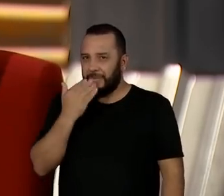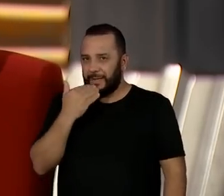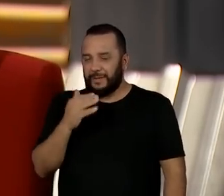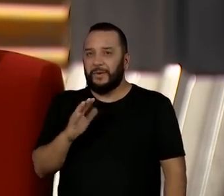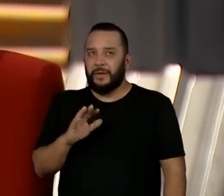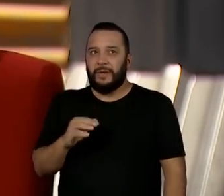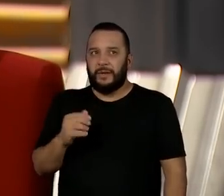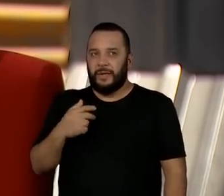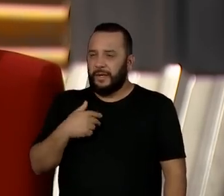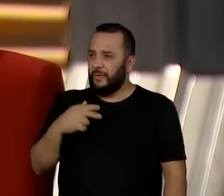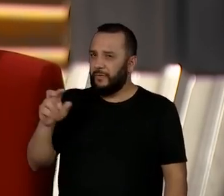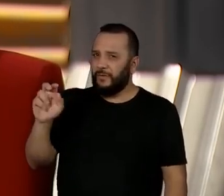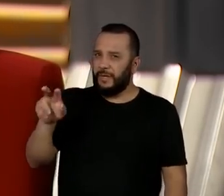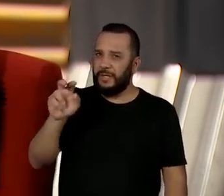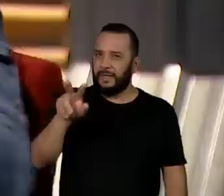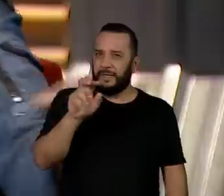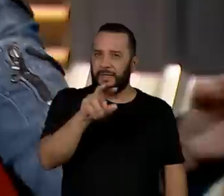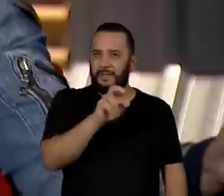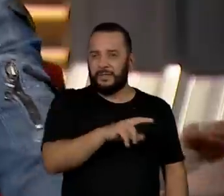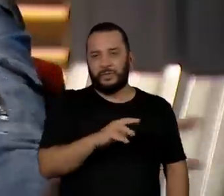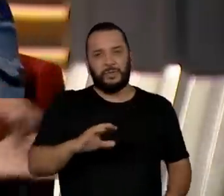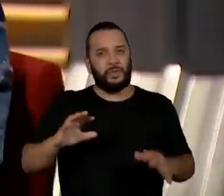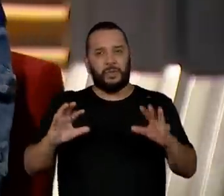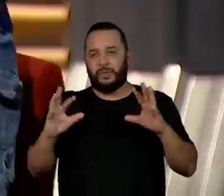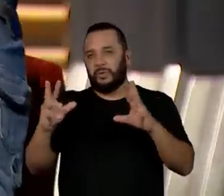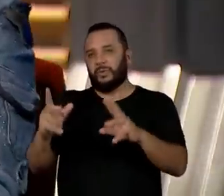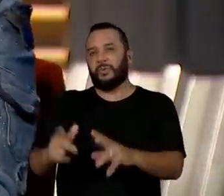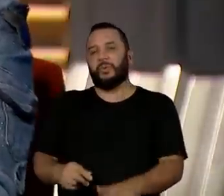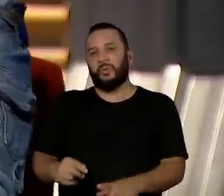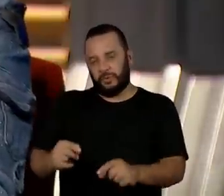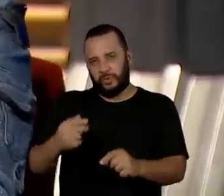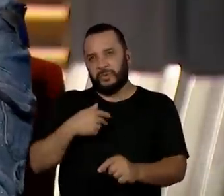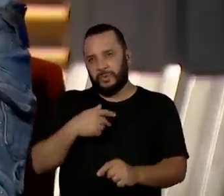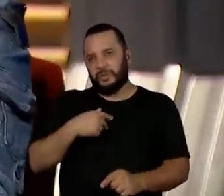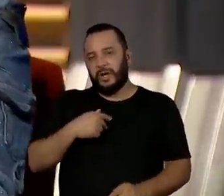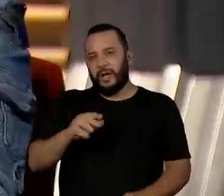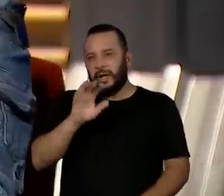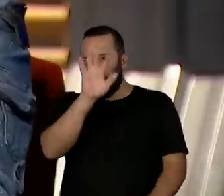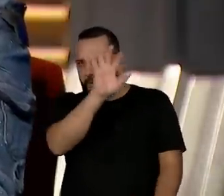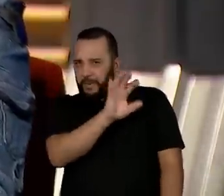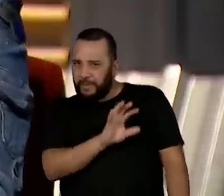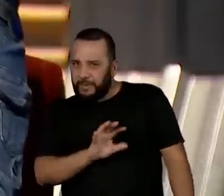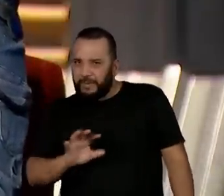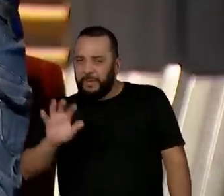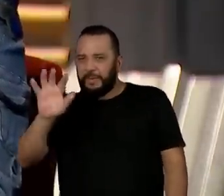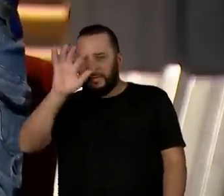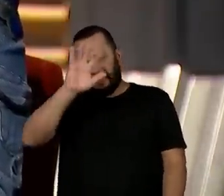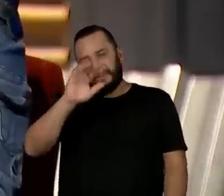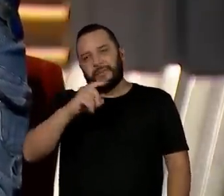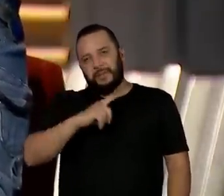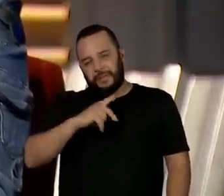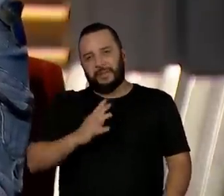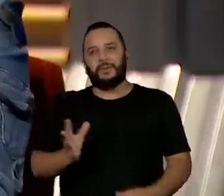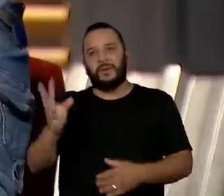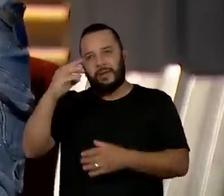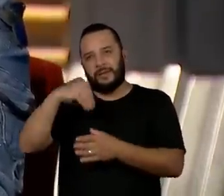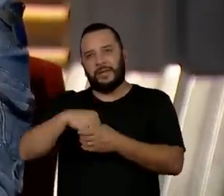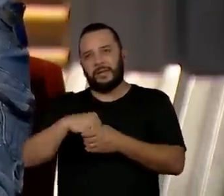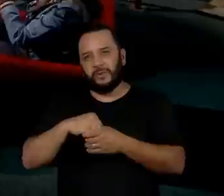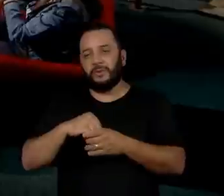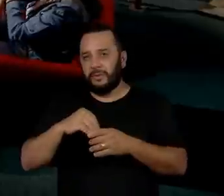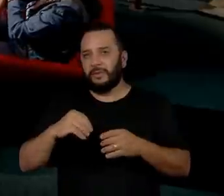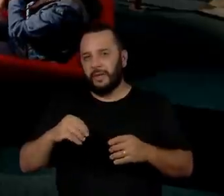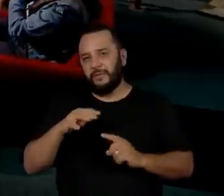ter um Panorama de todos os nossos biomas dentro da Feira do mestre Então isso é maravilhoso já começa por